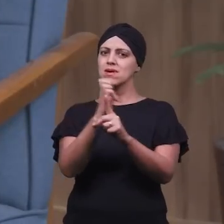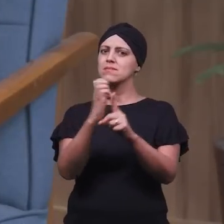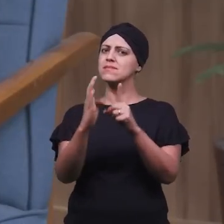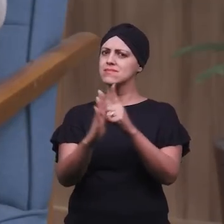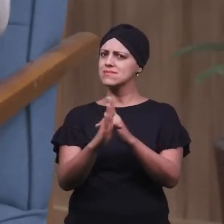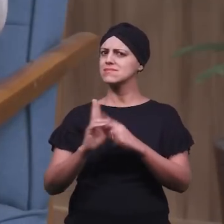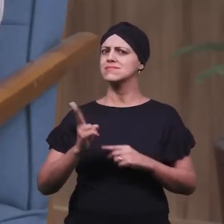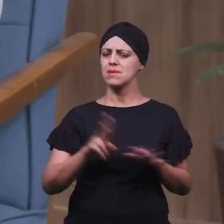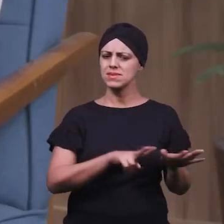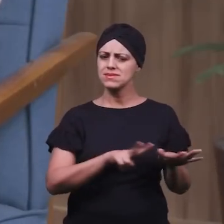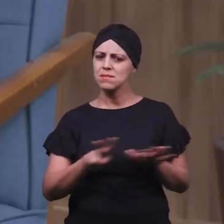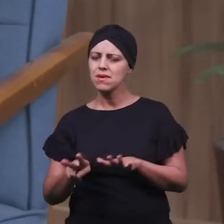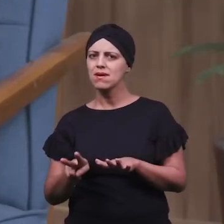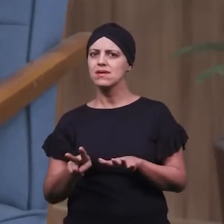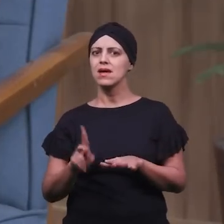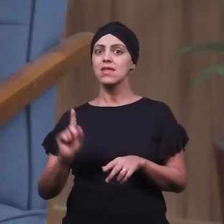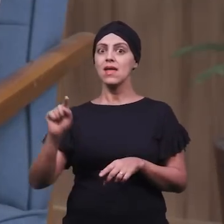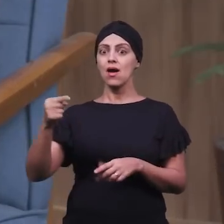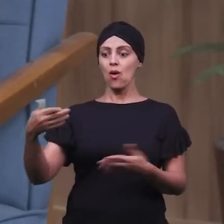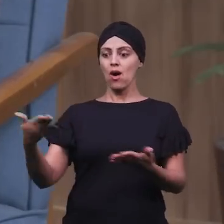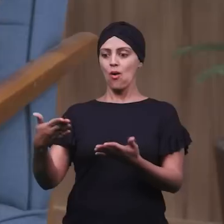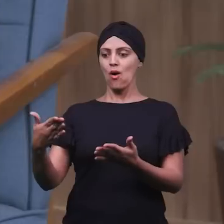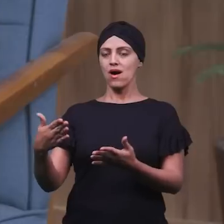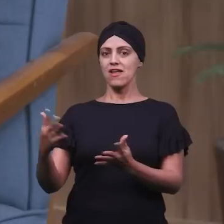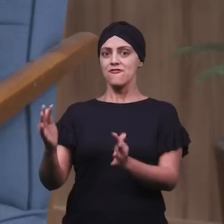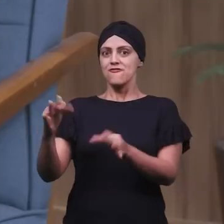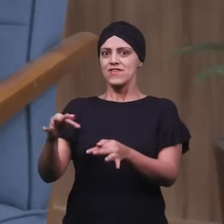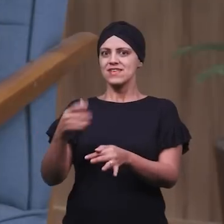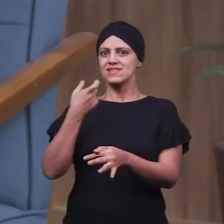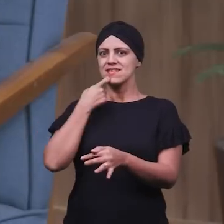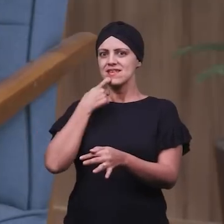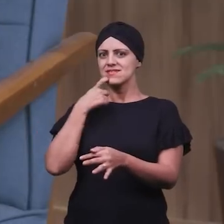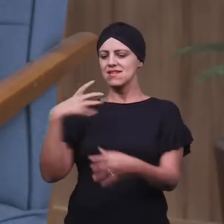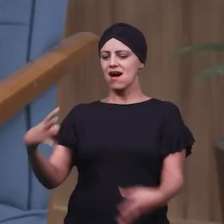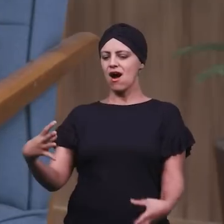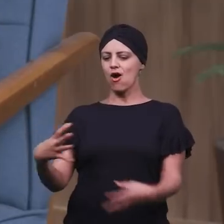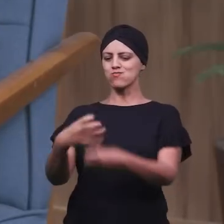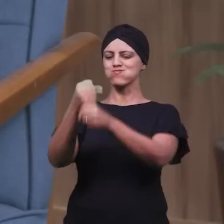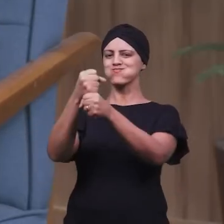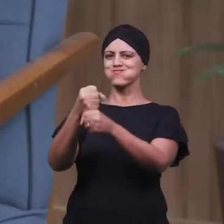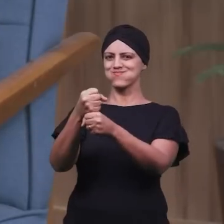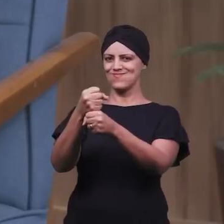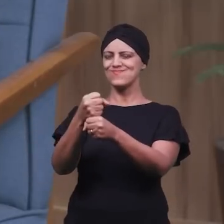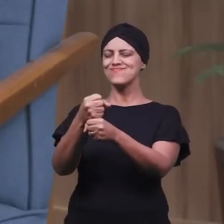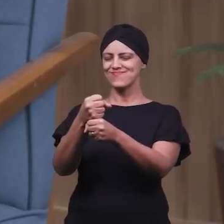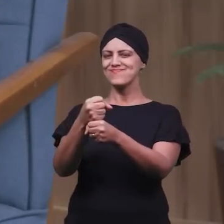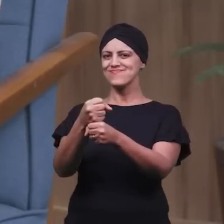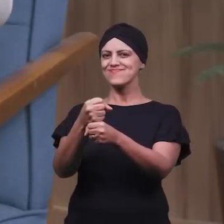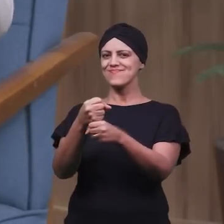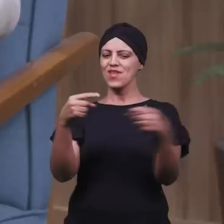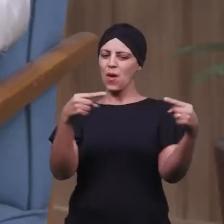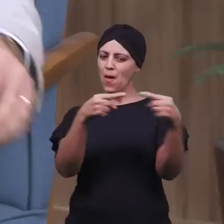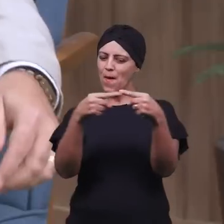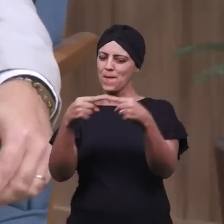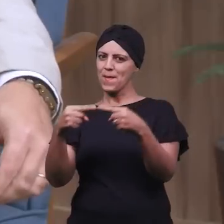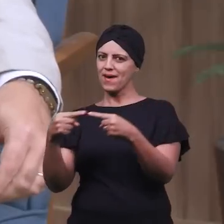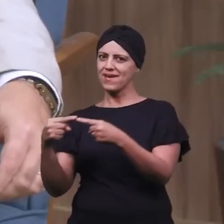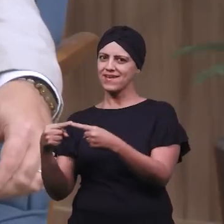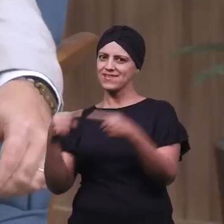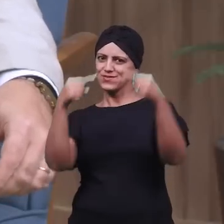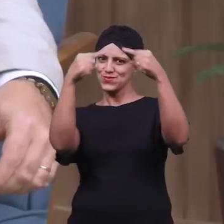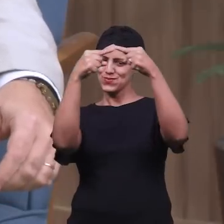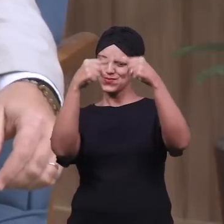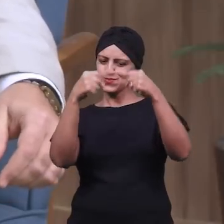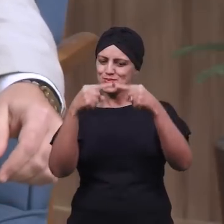da Rádio Manaim ao longo da semana, e, ao final, na sexta-feira, você assiste ao quadro Lições do Manaim, dentro do programa Anunciando o